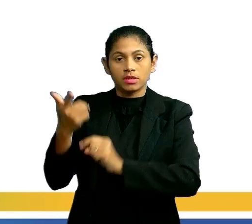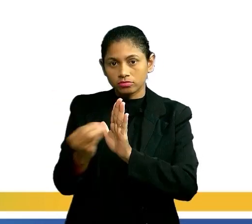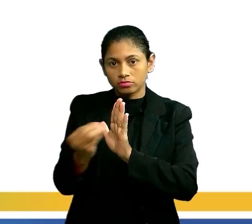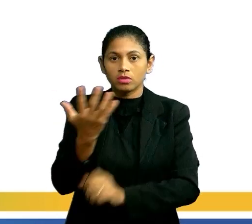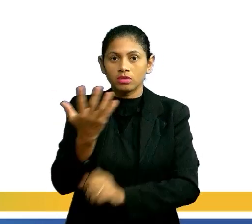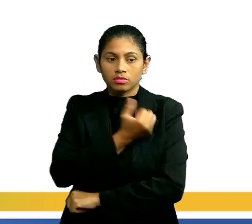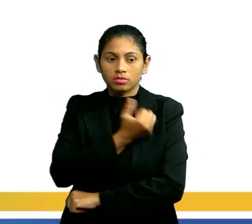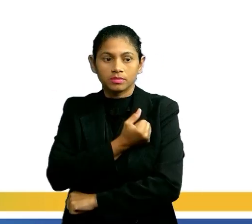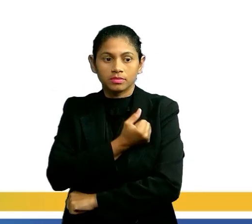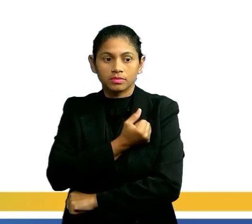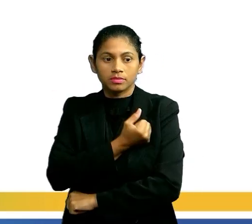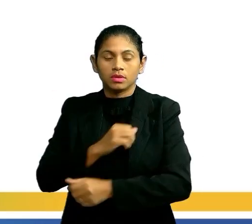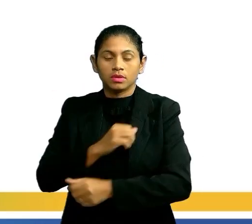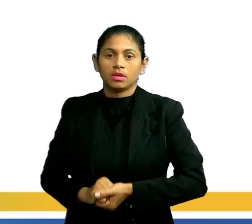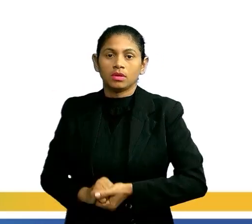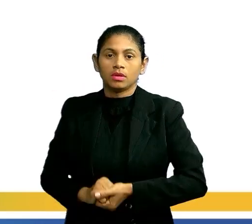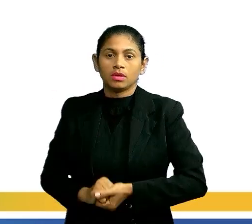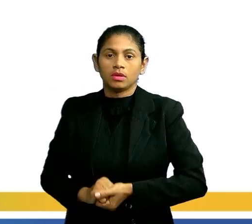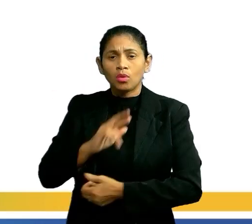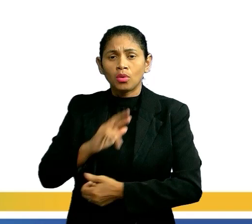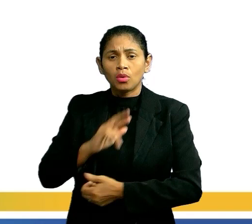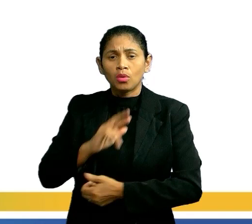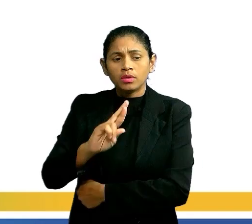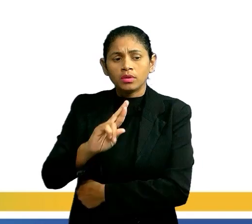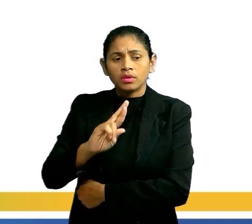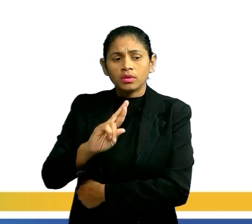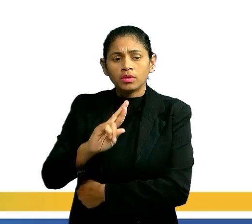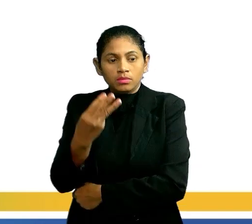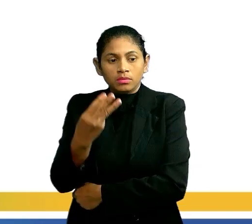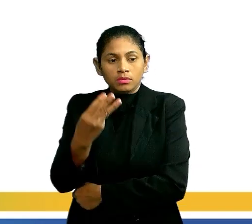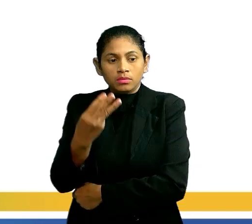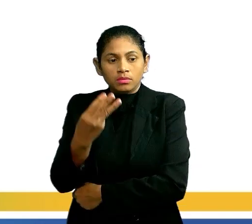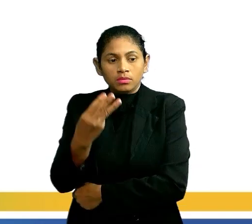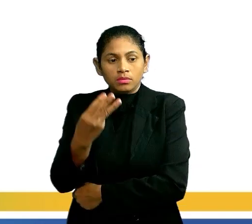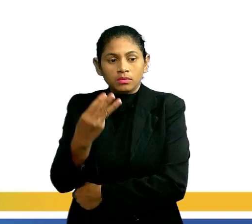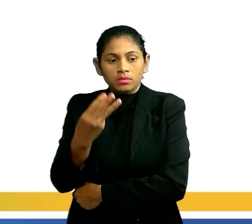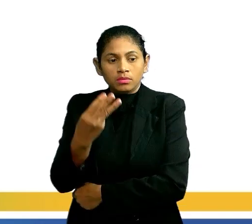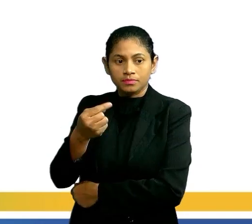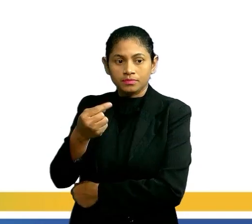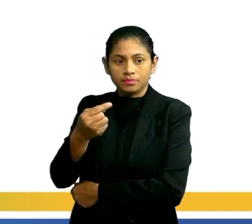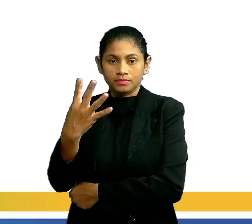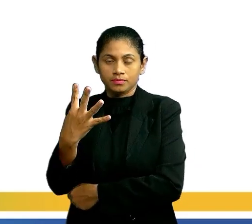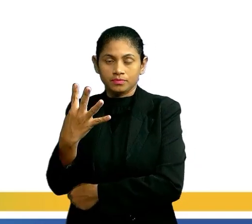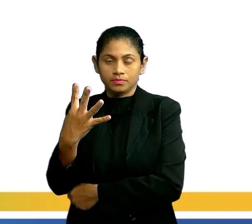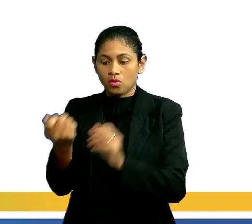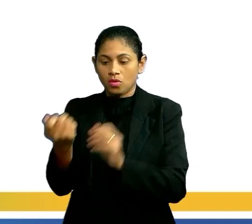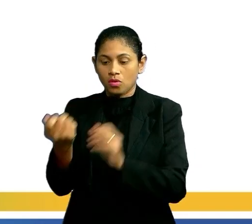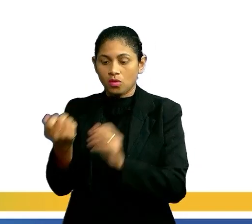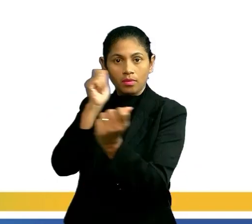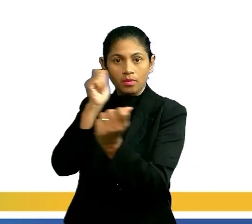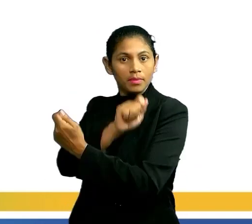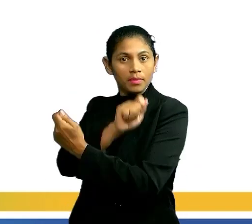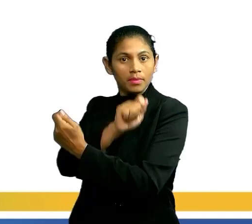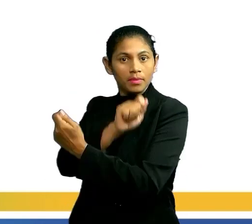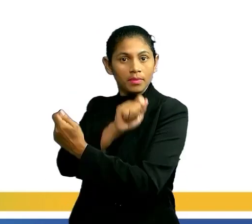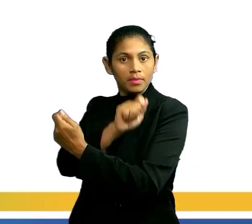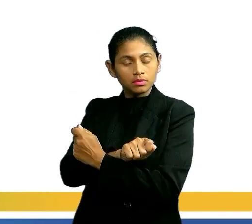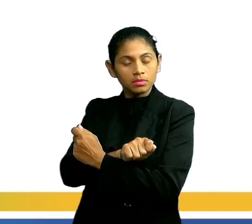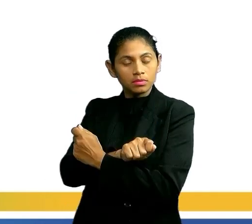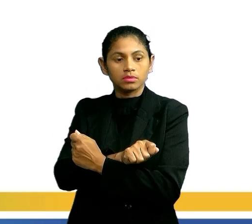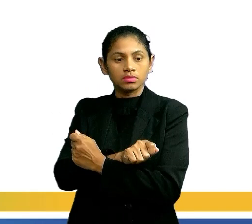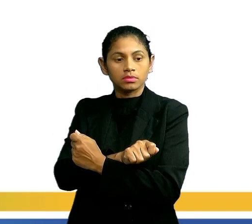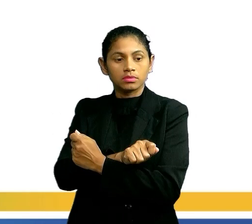quê? Esse 31,4 que está multiplicando vai passar para cá, dividindo antes da igualdade. E aqui vai ficar